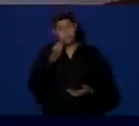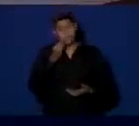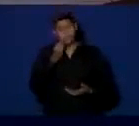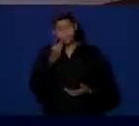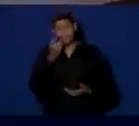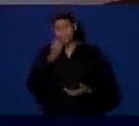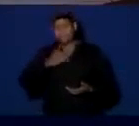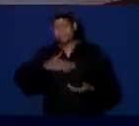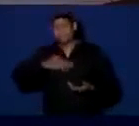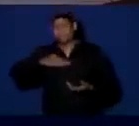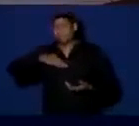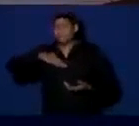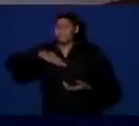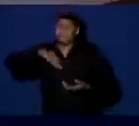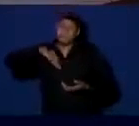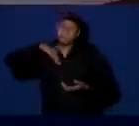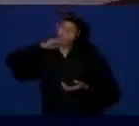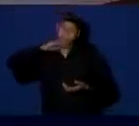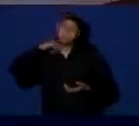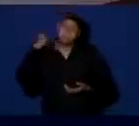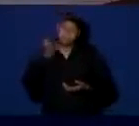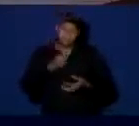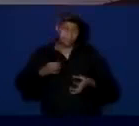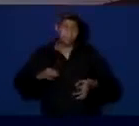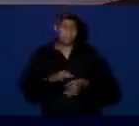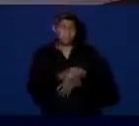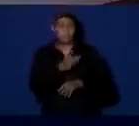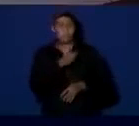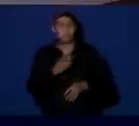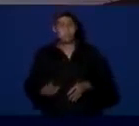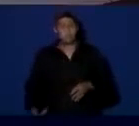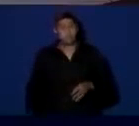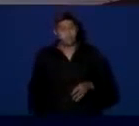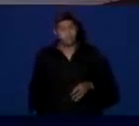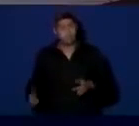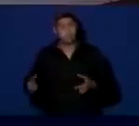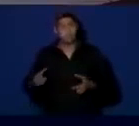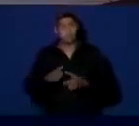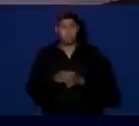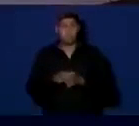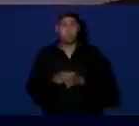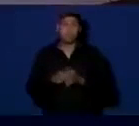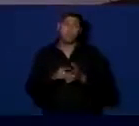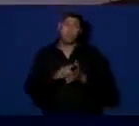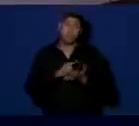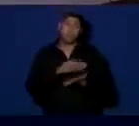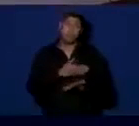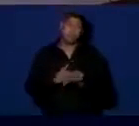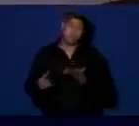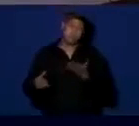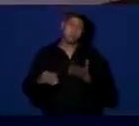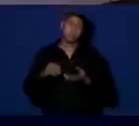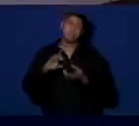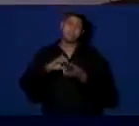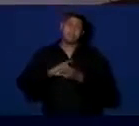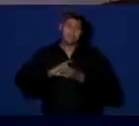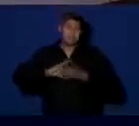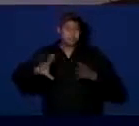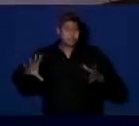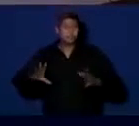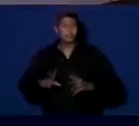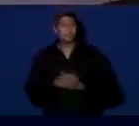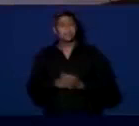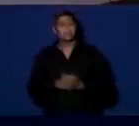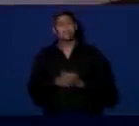por esgotamento, é a primeira vez que a gente vai terminar o governo com despesa primária menor do que a gente começou desde a redemocratização. Só